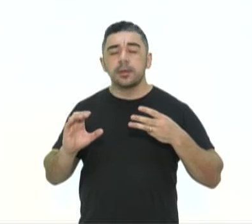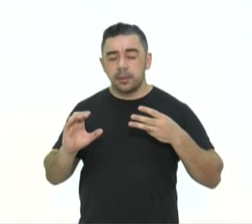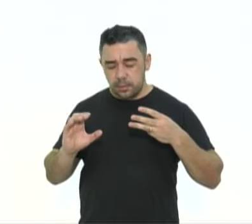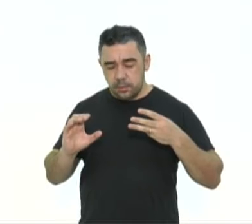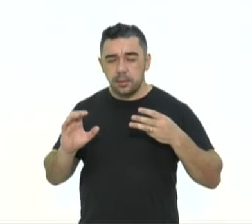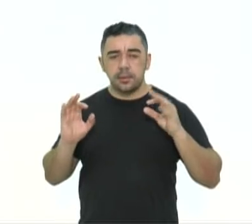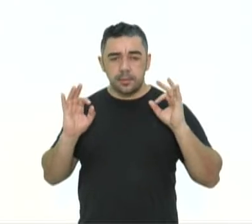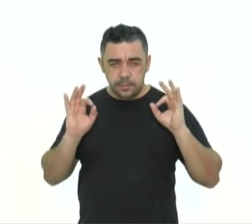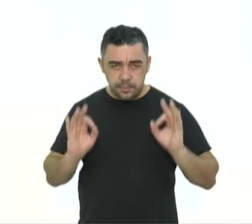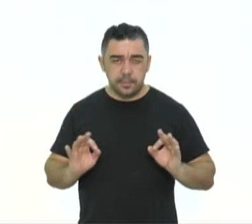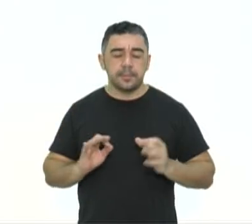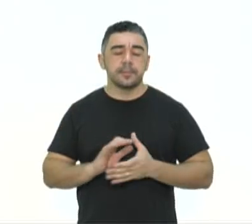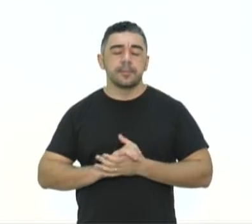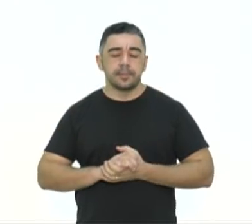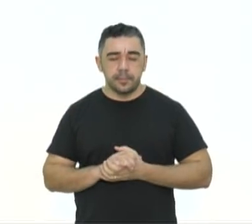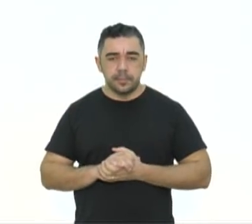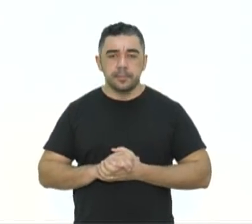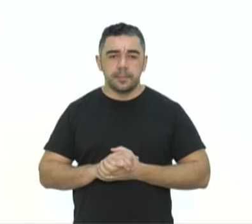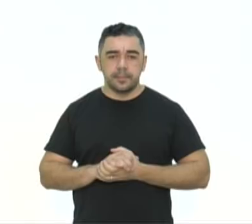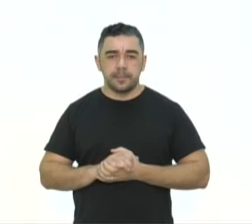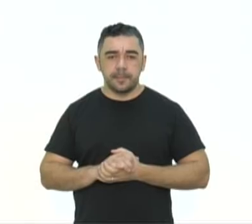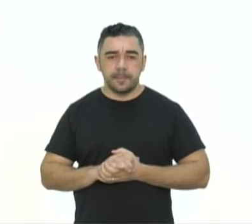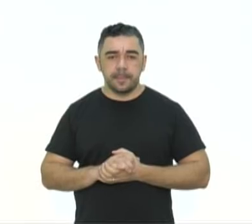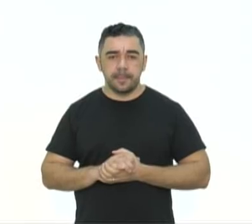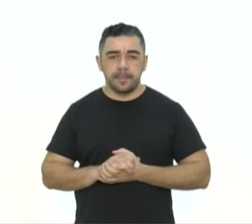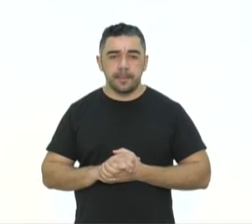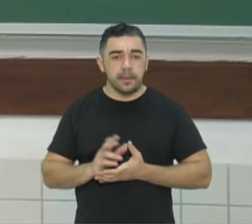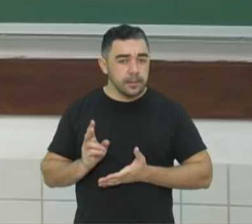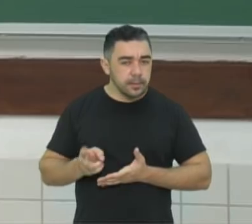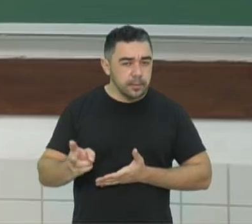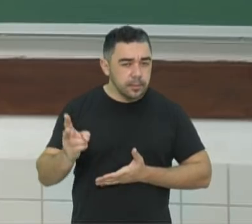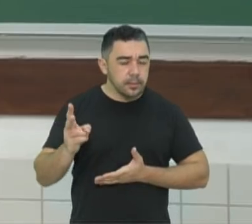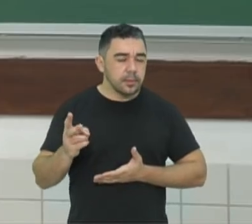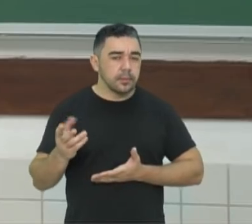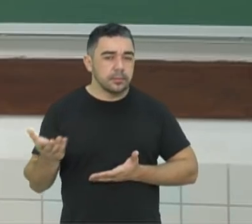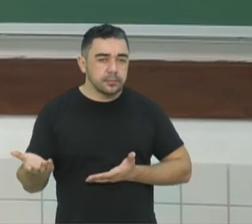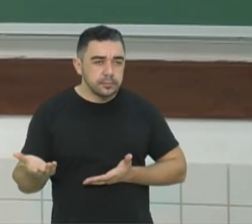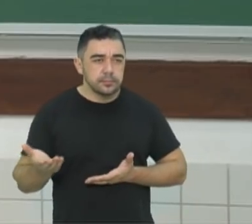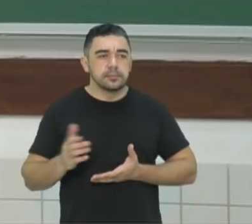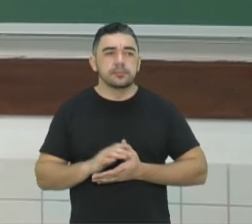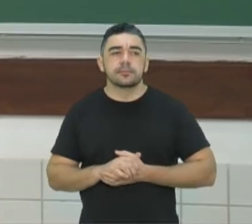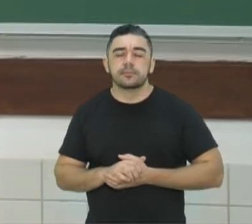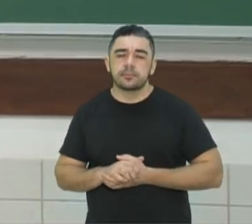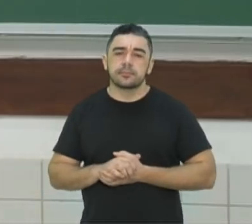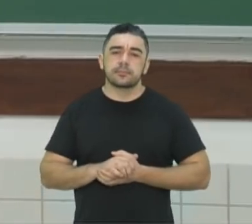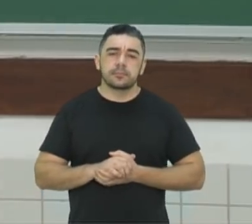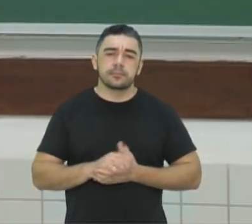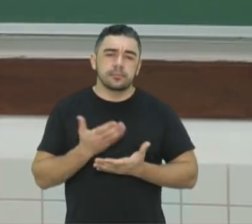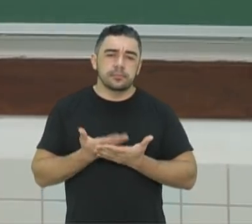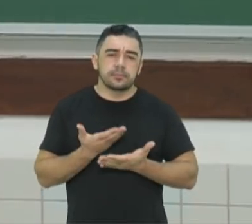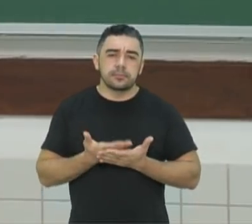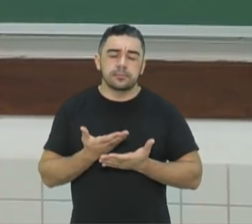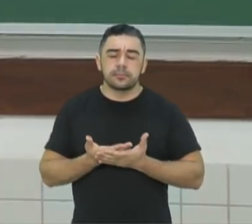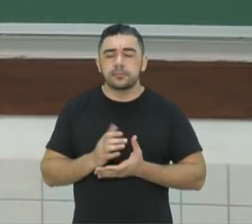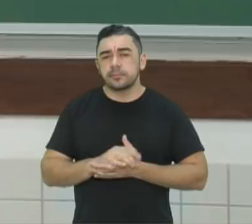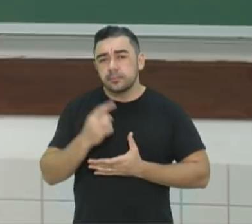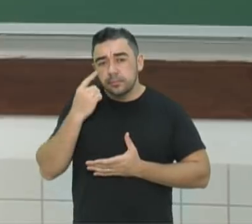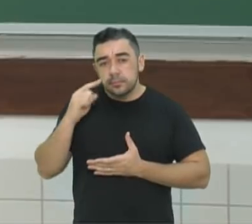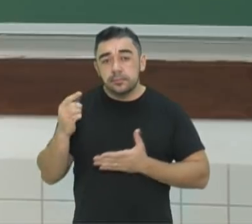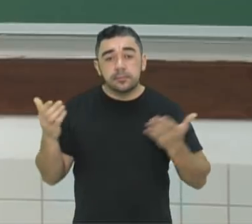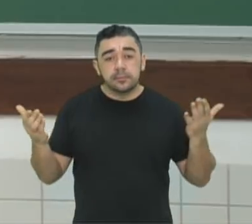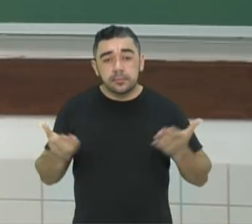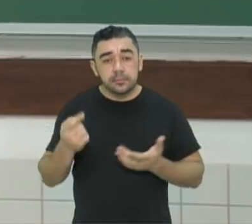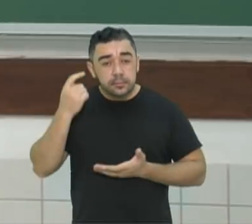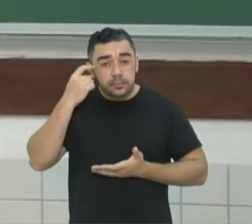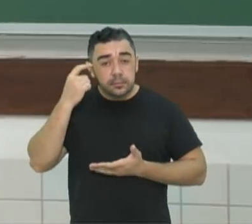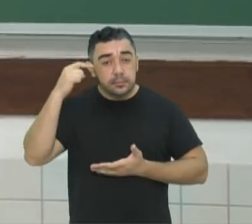letra C, então está correta a resposta de vocês, tá bom? Continuando aqui, então, nosso estudo, tá? Nós vamos, então, agora